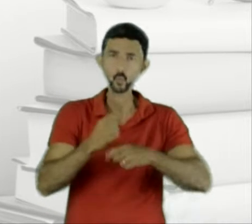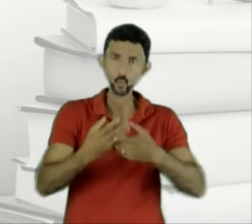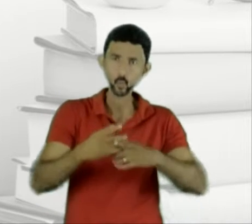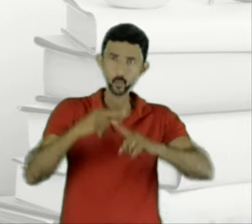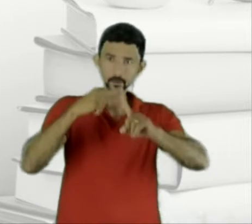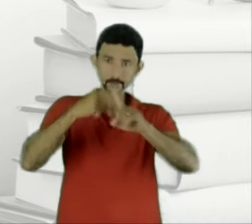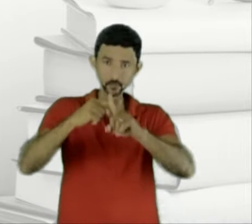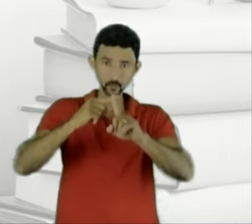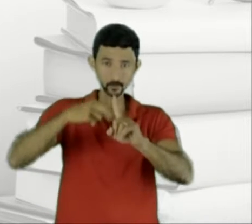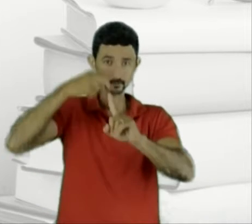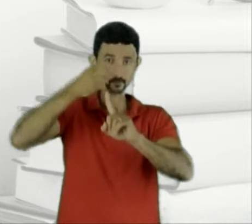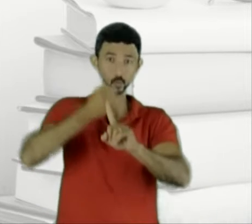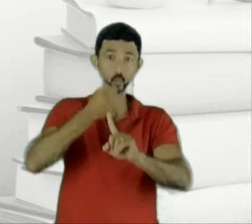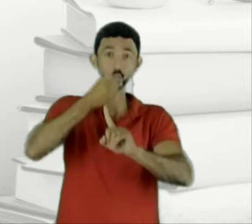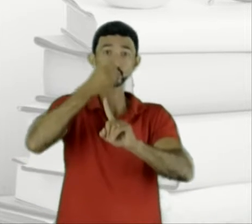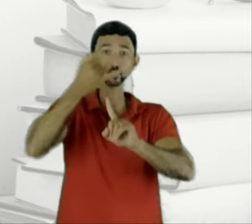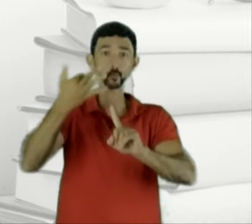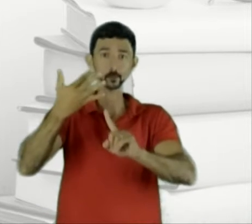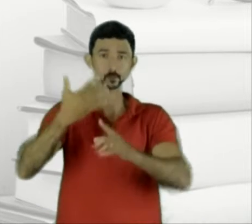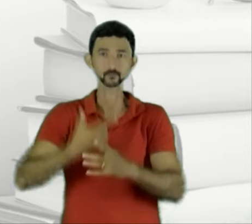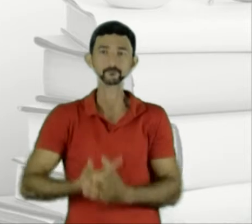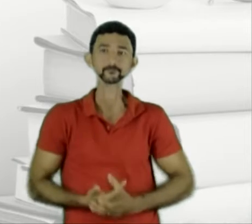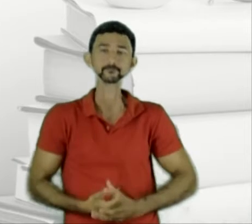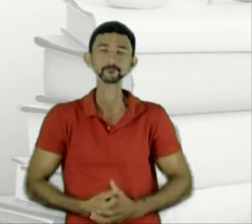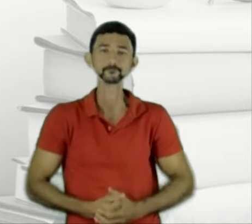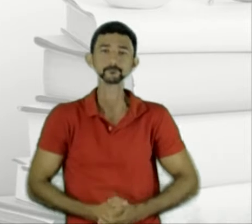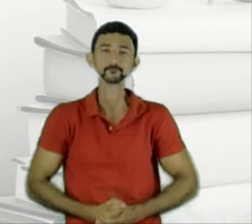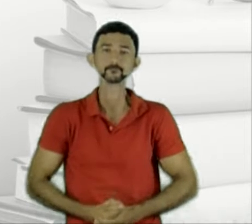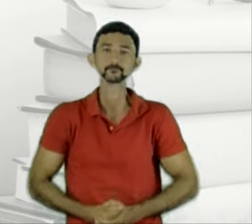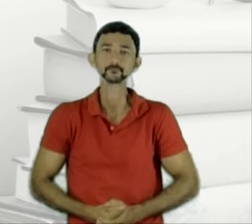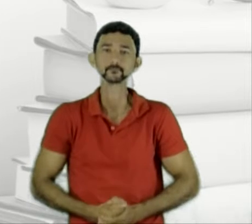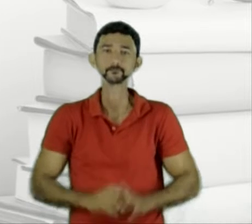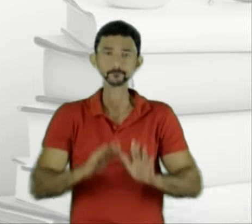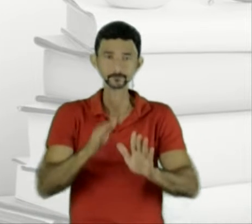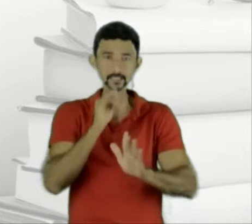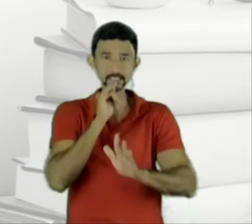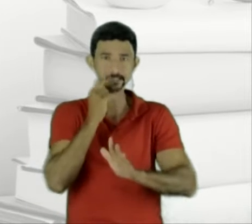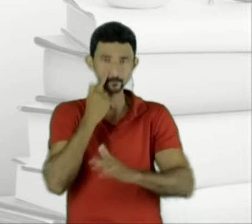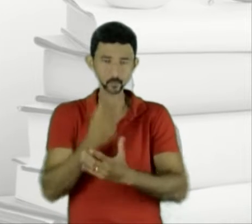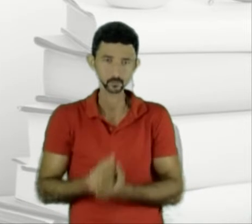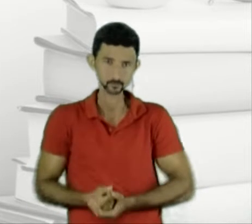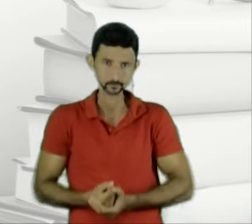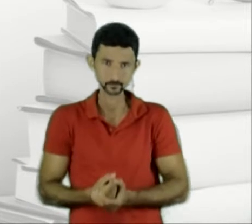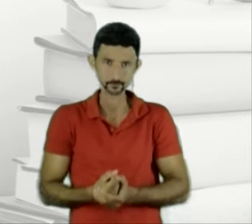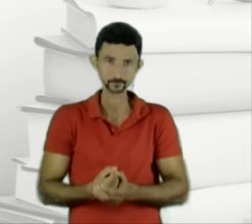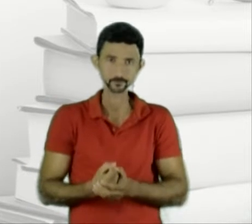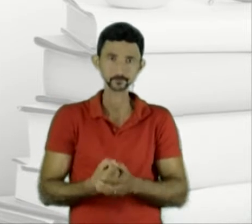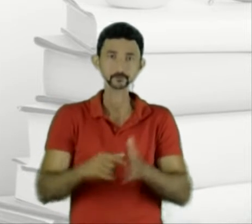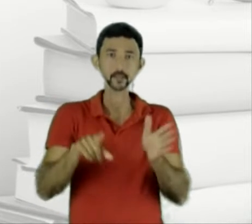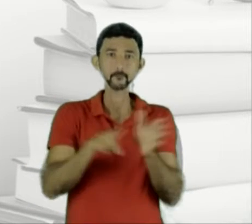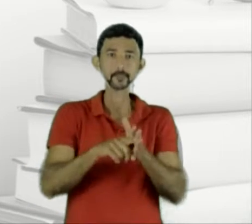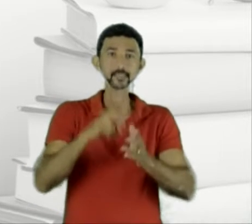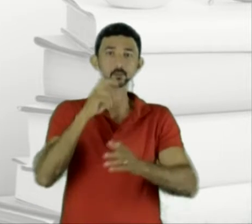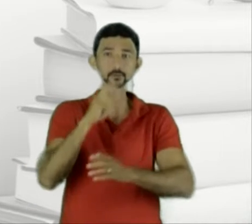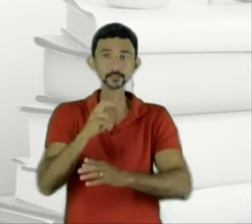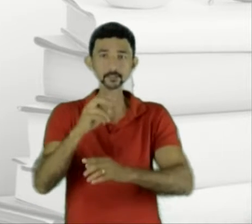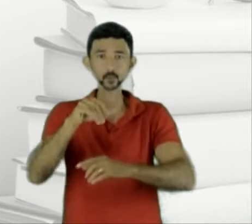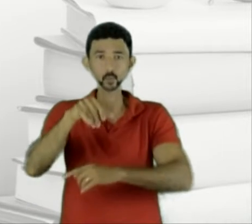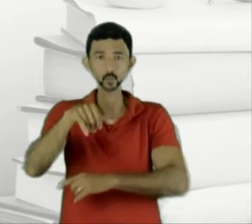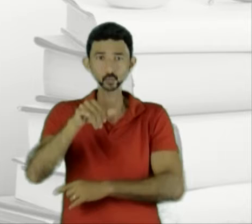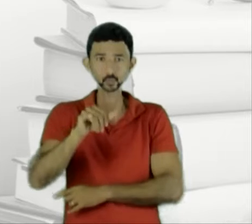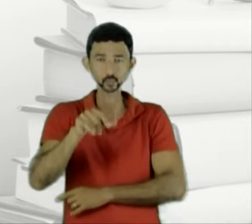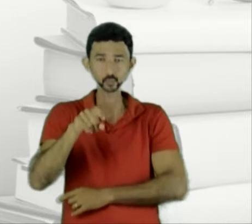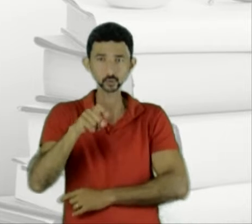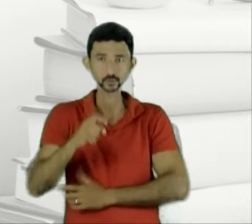soma dos expoentes da parte literal. Por exemplo, o monômio menos 5x ao cubo